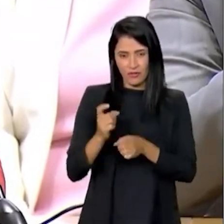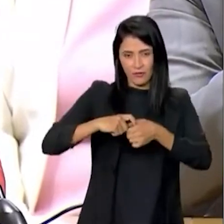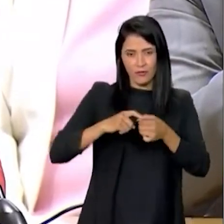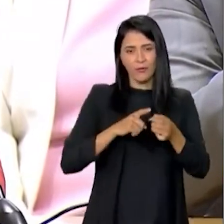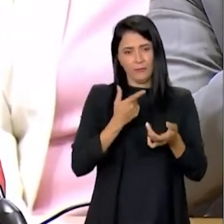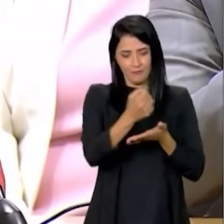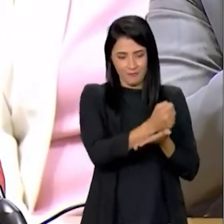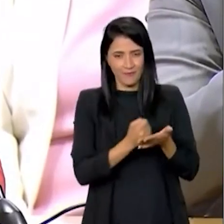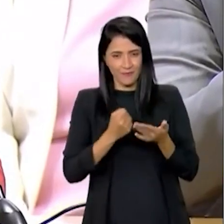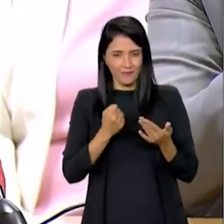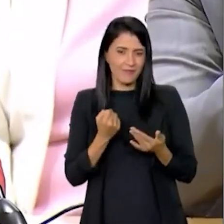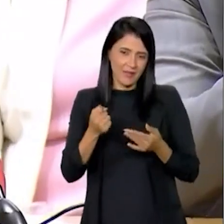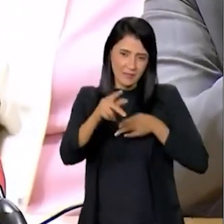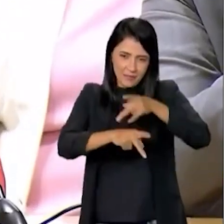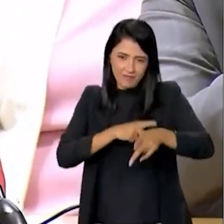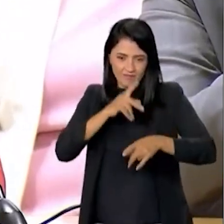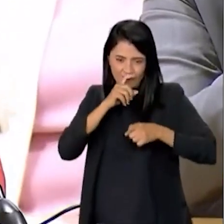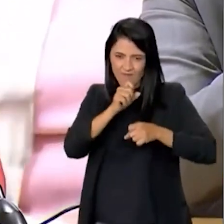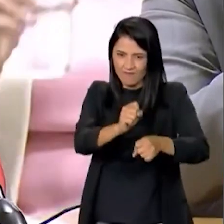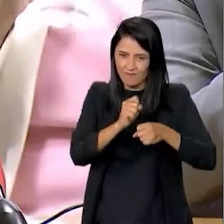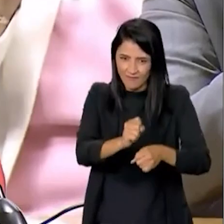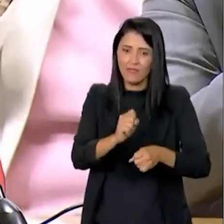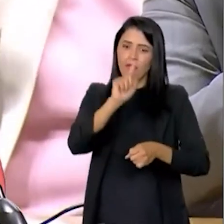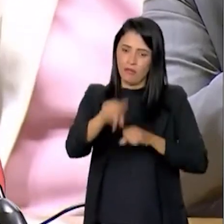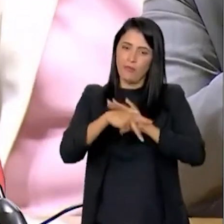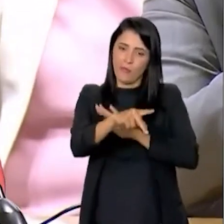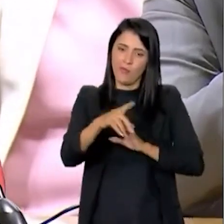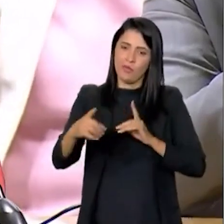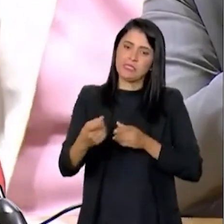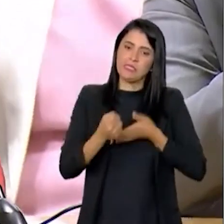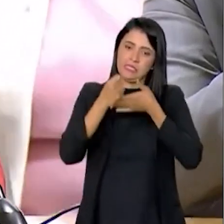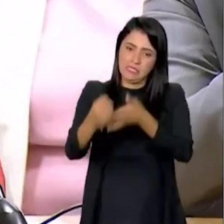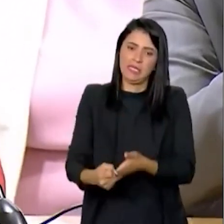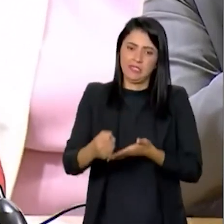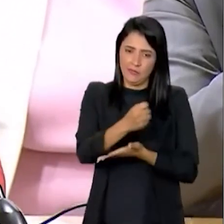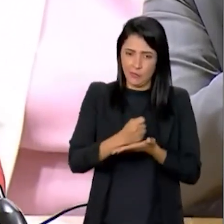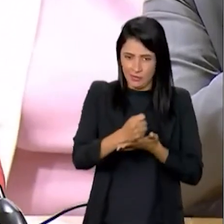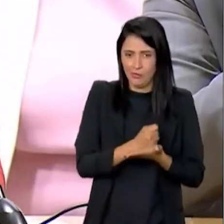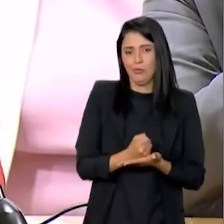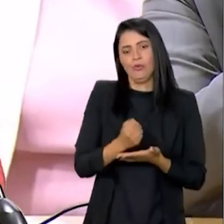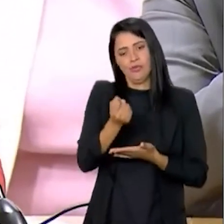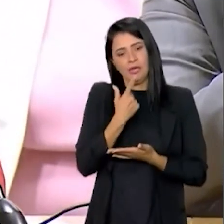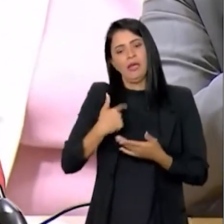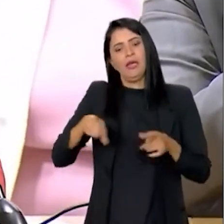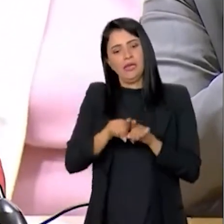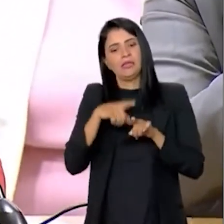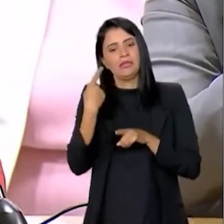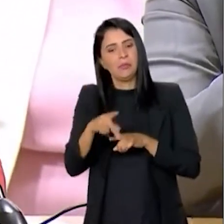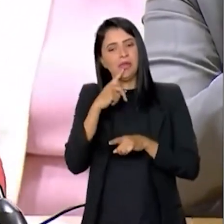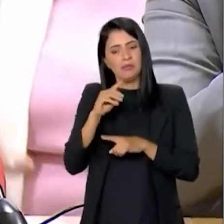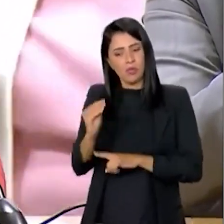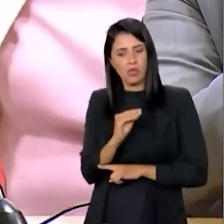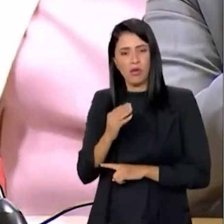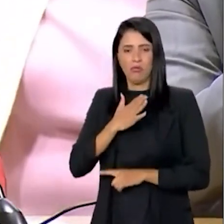voltou com força como componente da nossa assistência farmacêutica e componente do cuidado